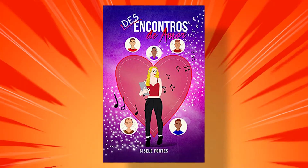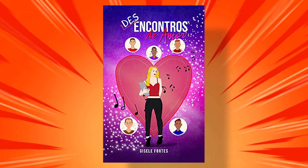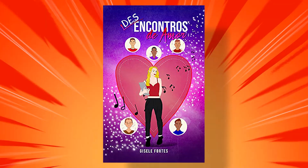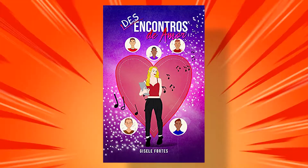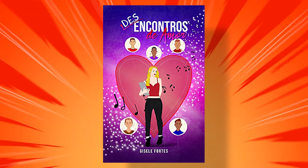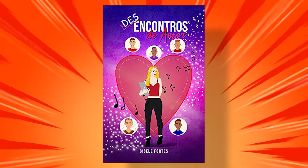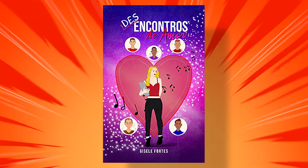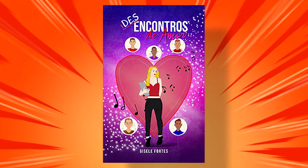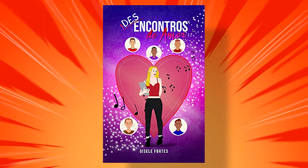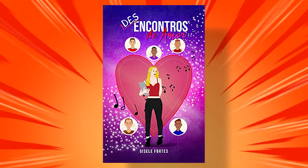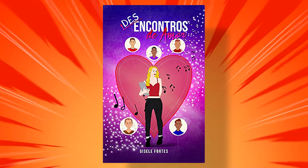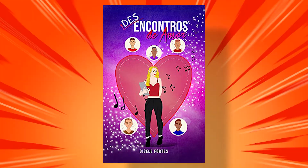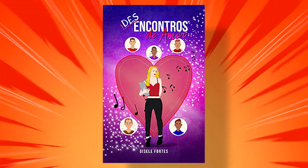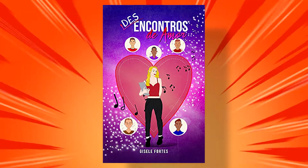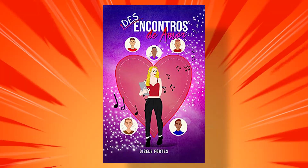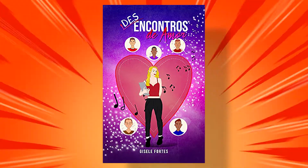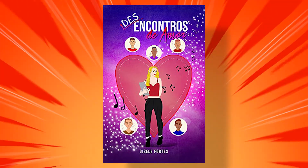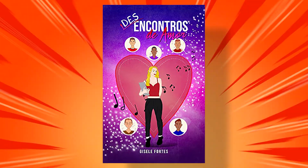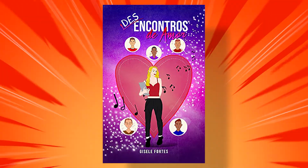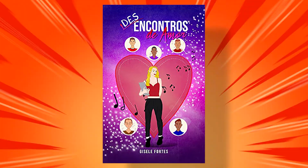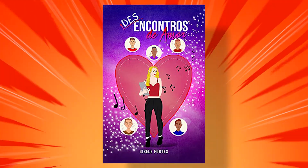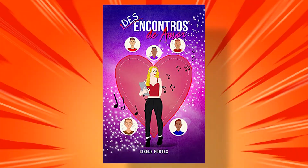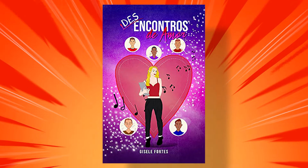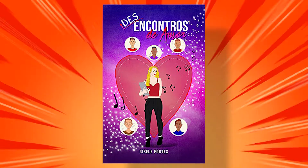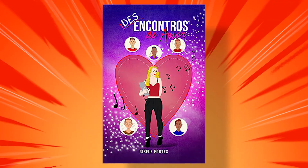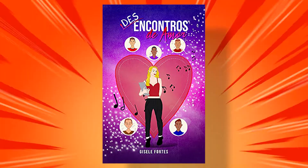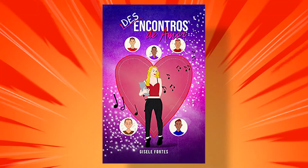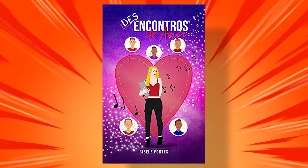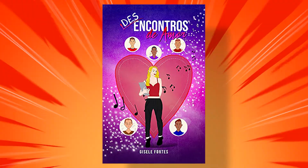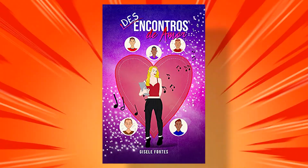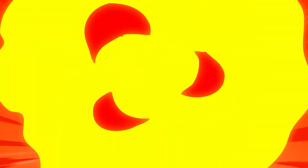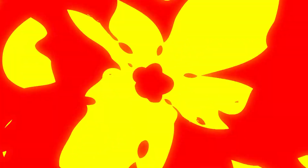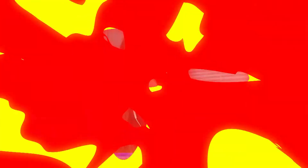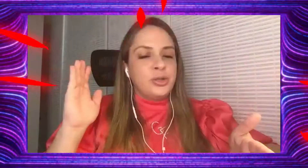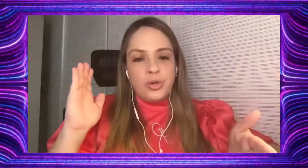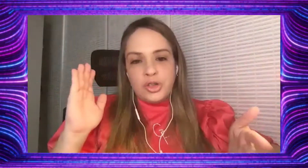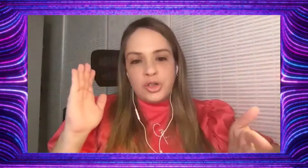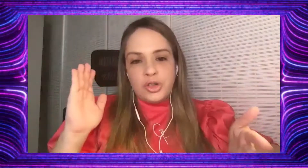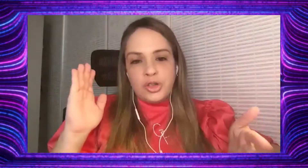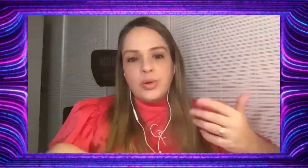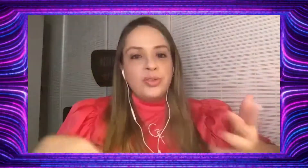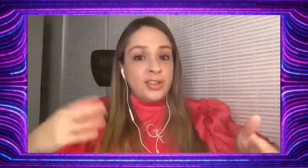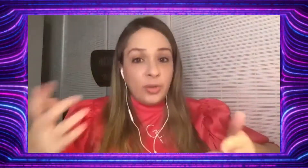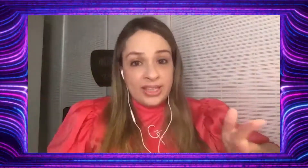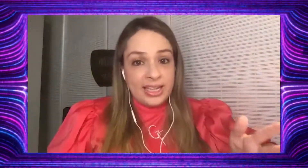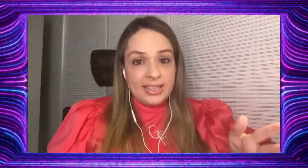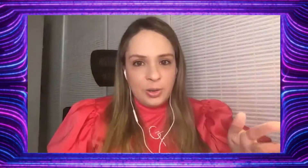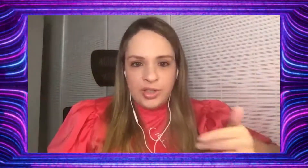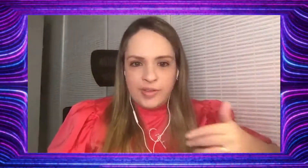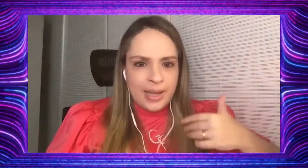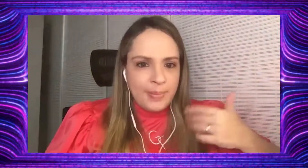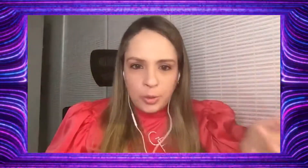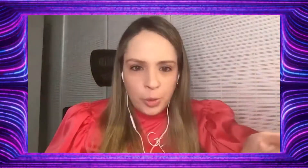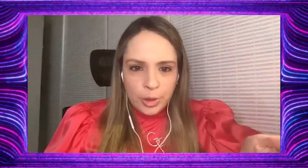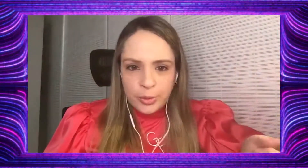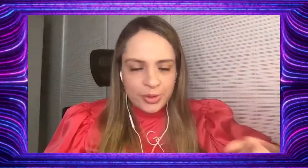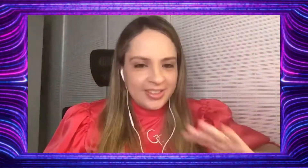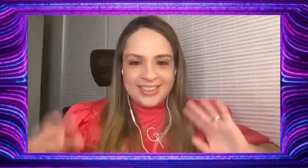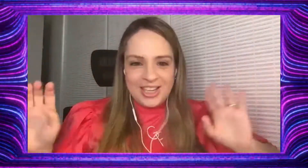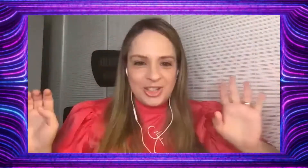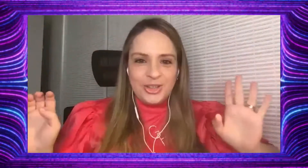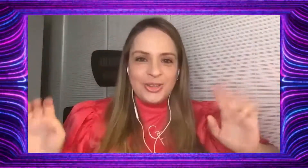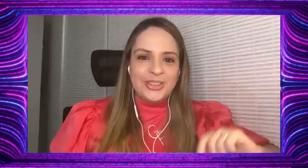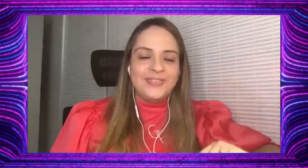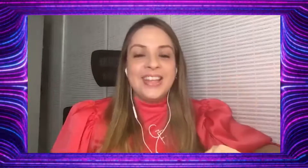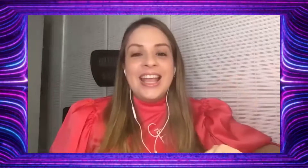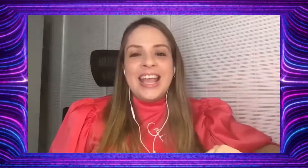eu citar várias músicas que faziam sucesso nos anos 90, nos anos 2000, nos anos 80, inclusive, tem Menudo,